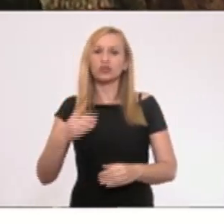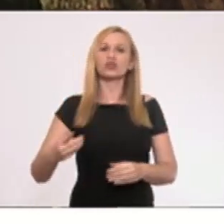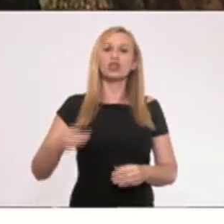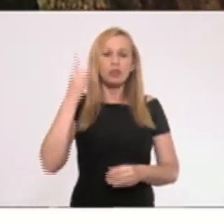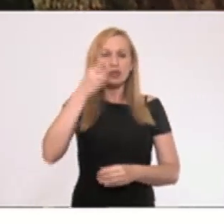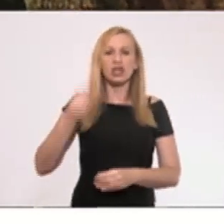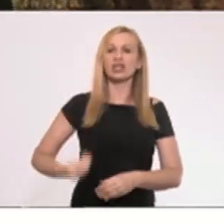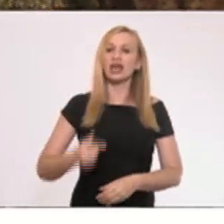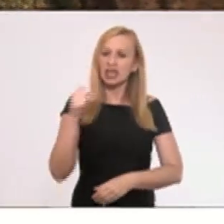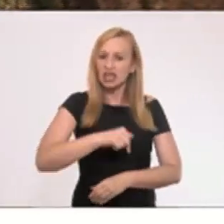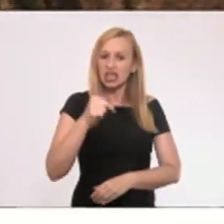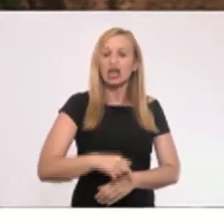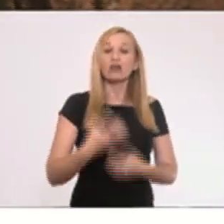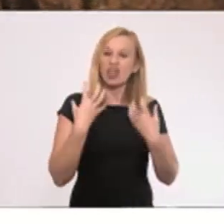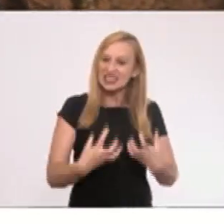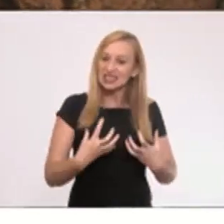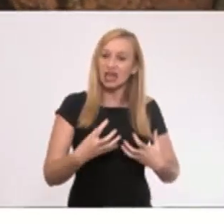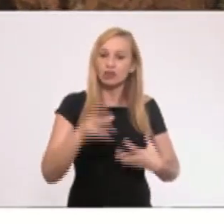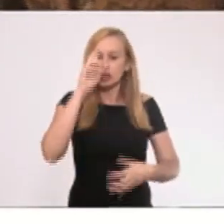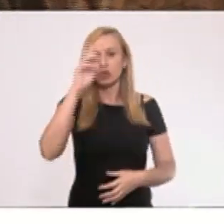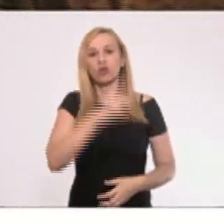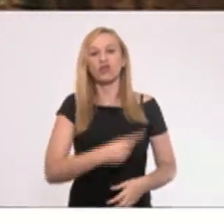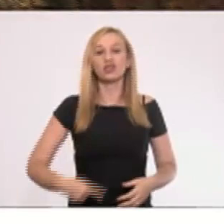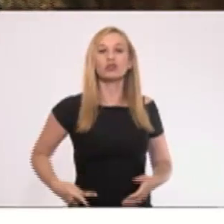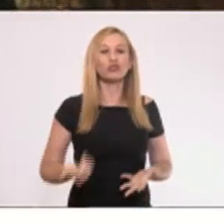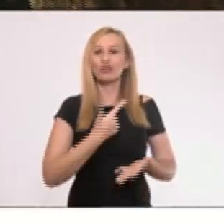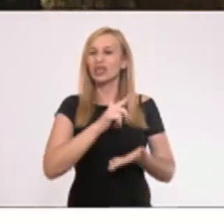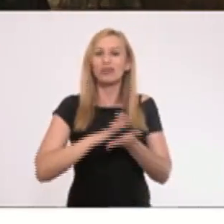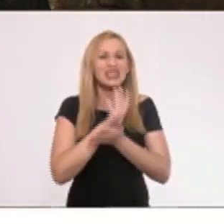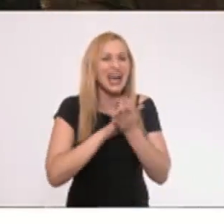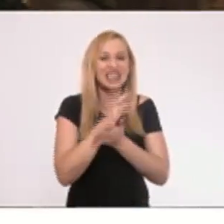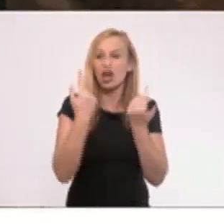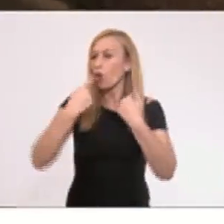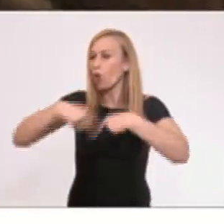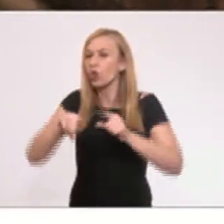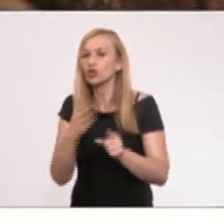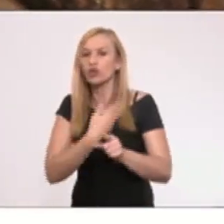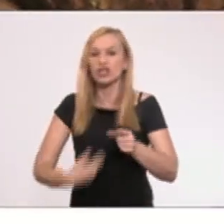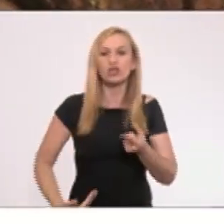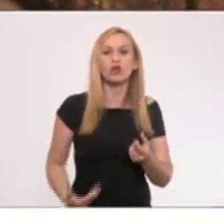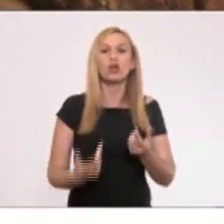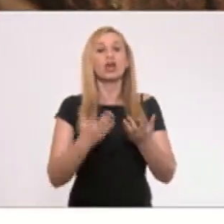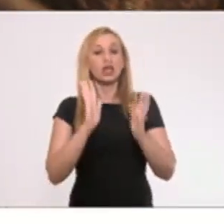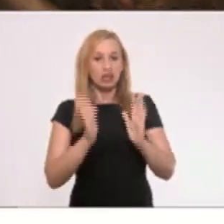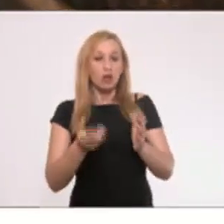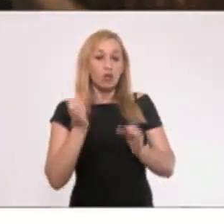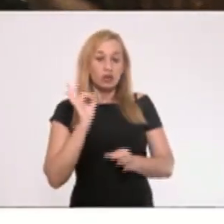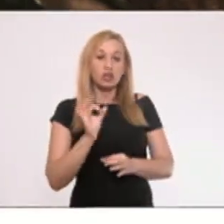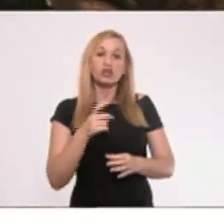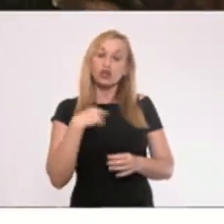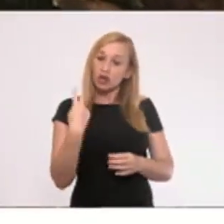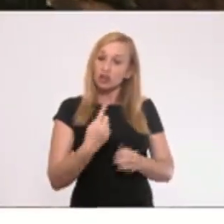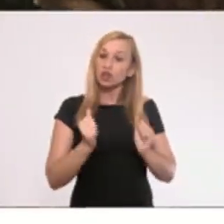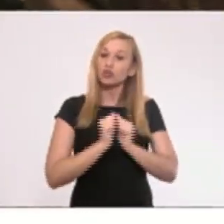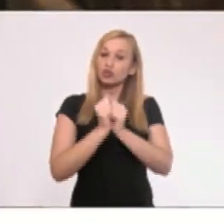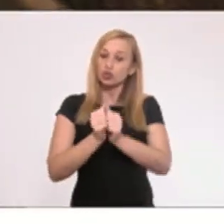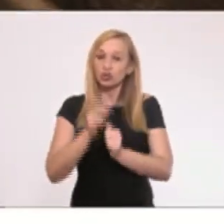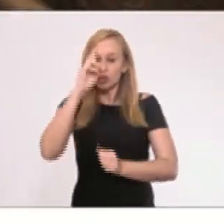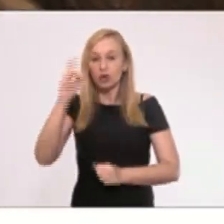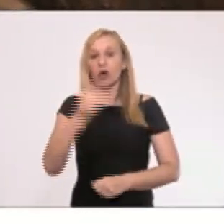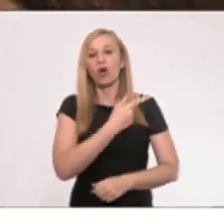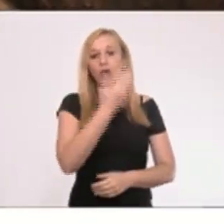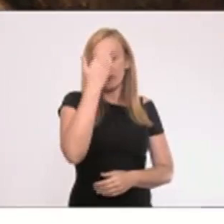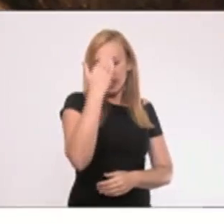estão. Estamos cansados disso, governador. Não temos nada contra o senhor. Estamos, pelo contrário, estamos contra o senhor. Muito